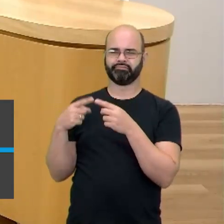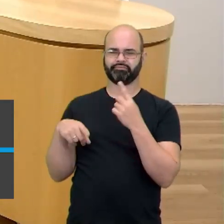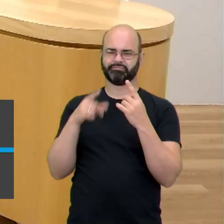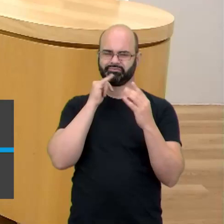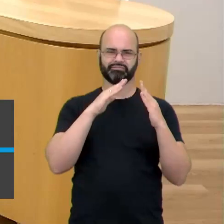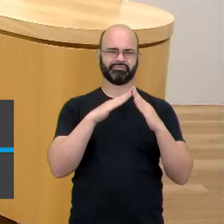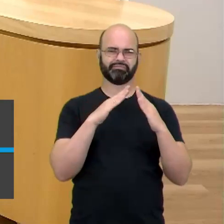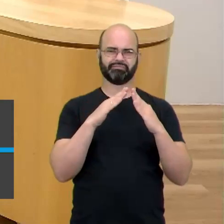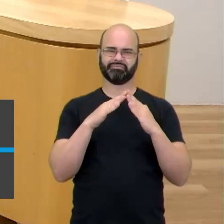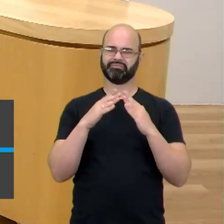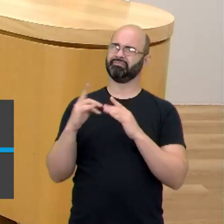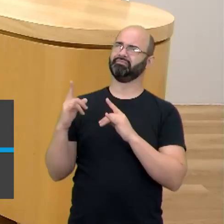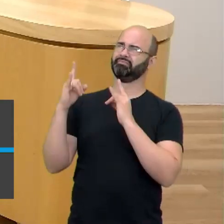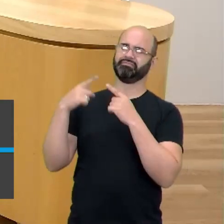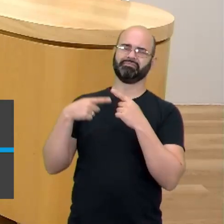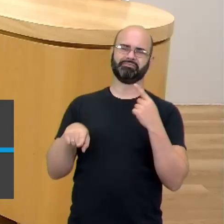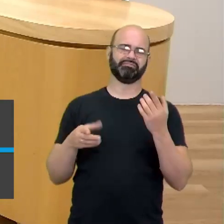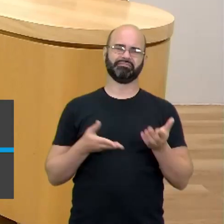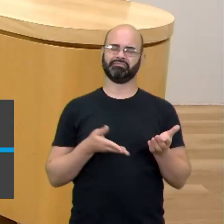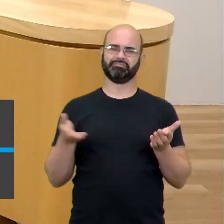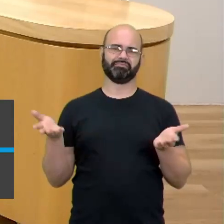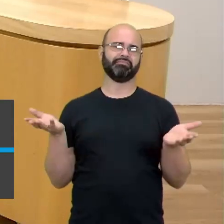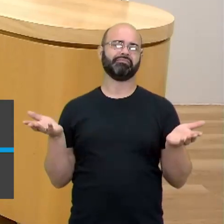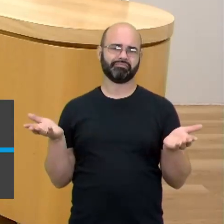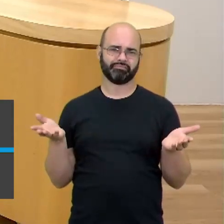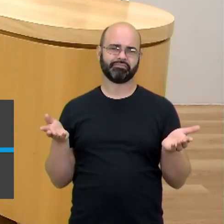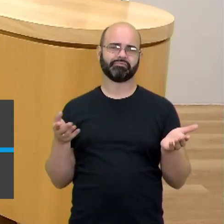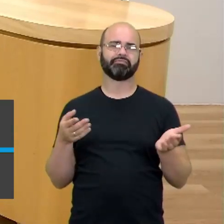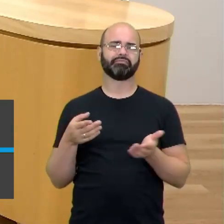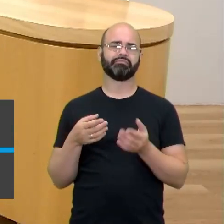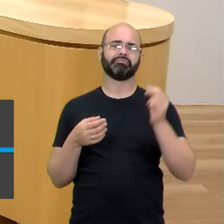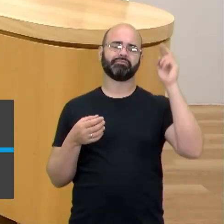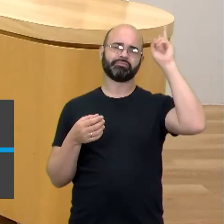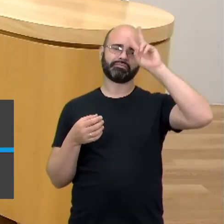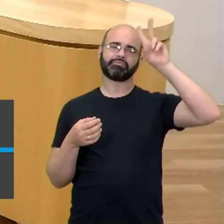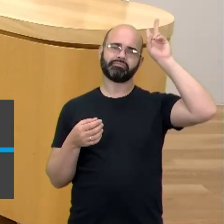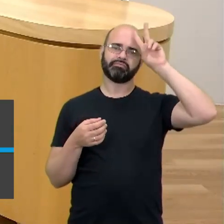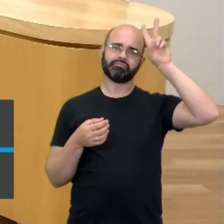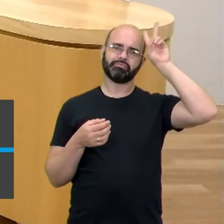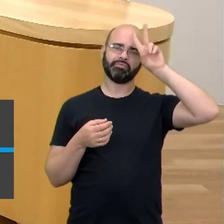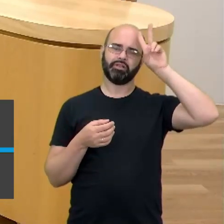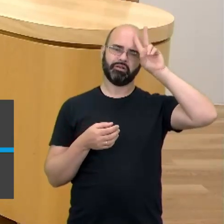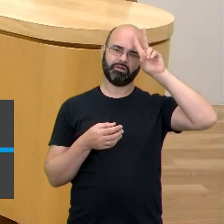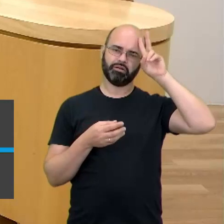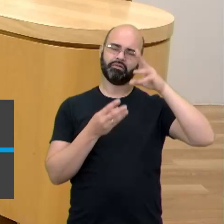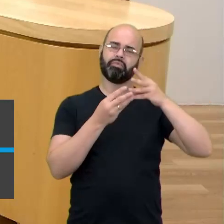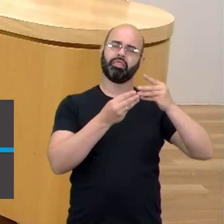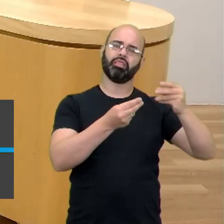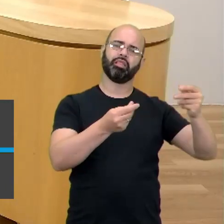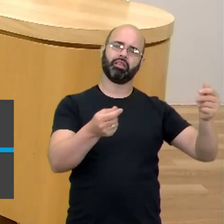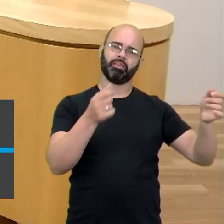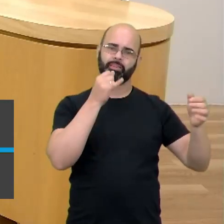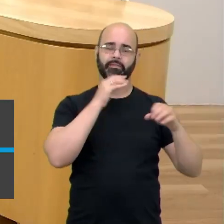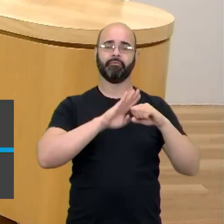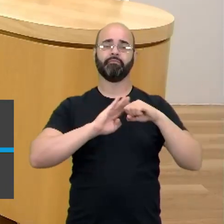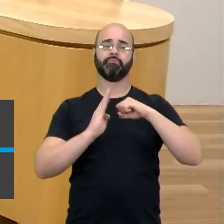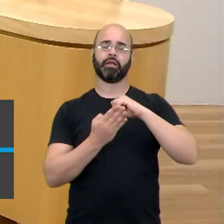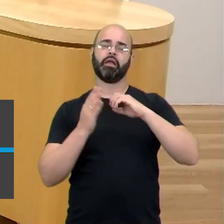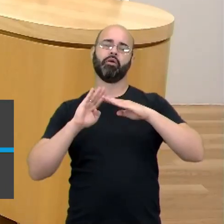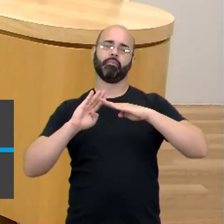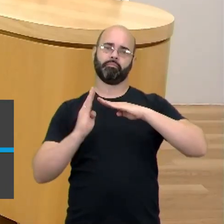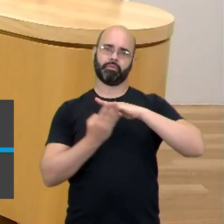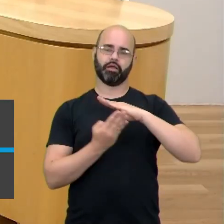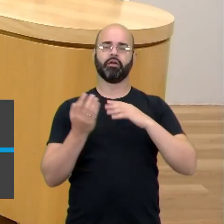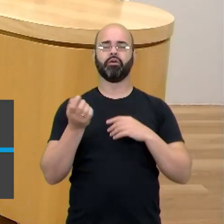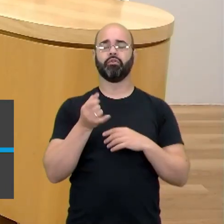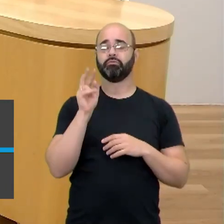que está ao lado, né? E a gente vai se perdendo, a gente vai perdendo a nossa história nisso, né? Quantos bairros você pode olhar e você reconhece